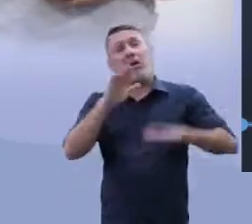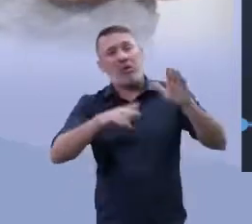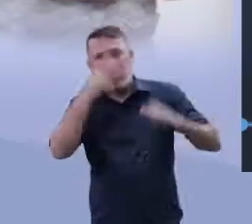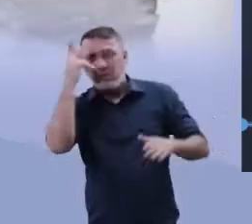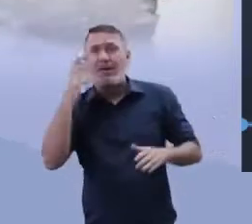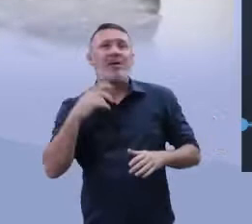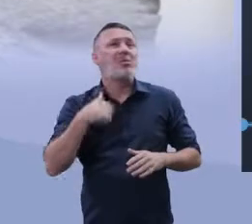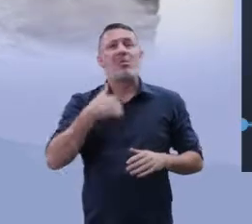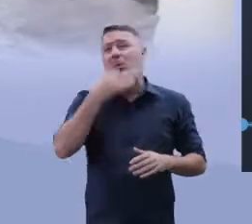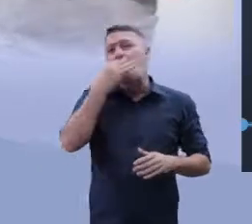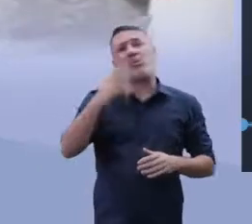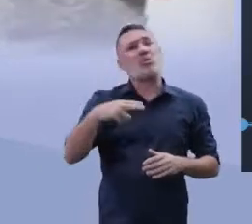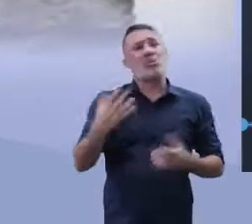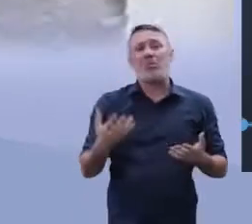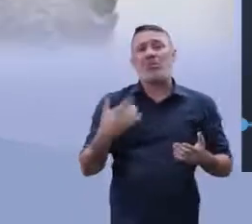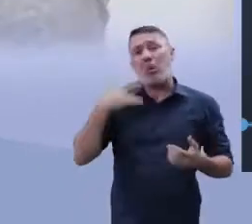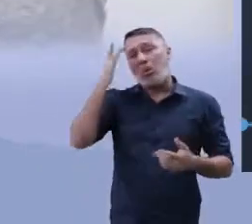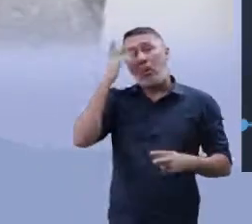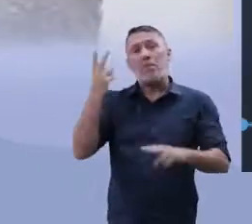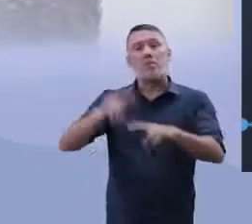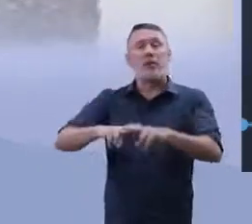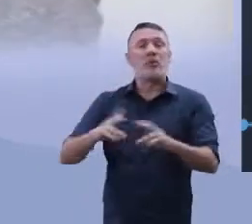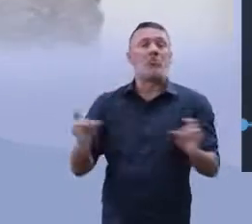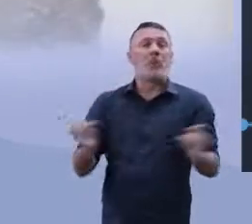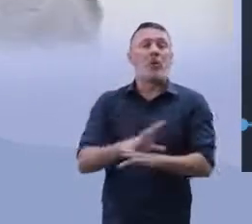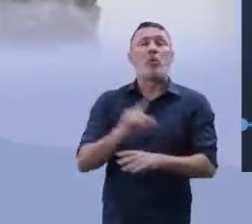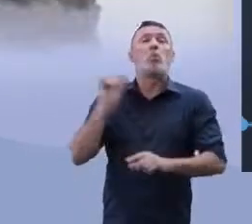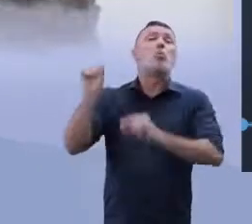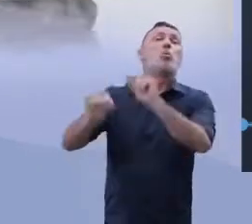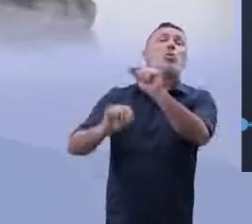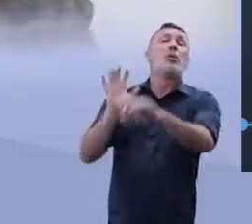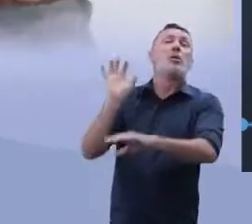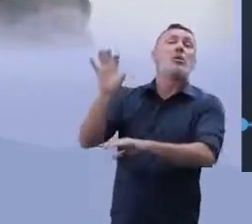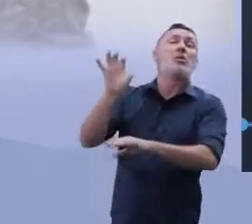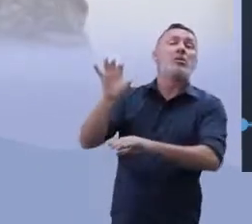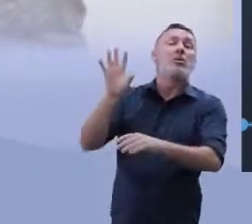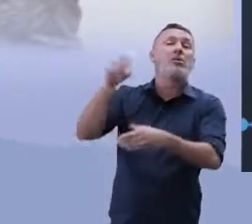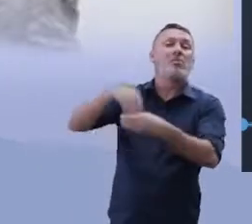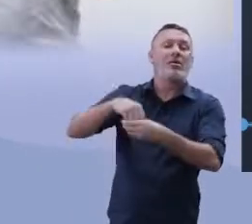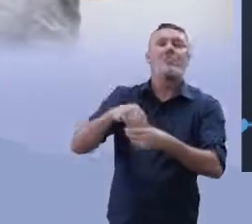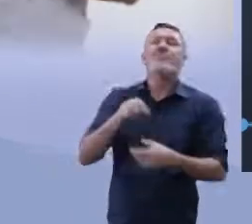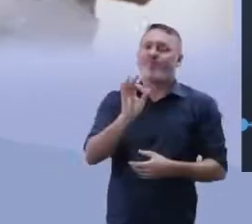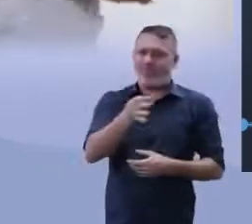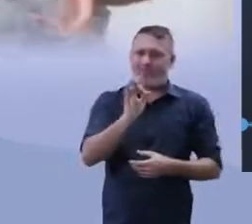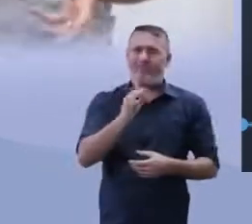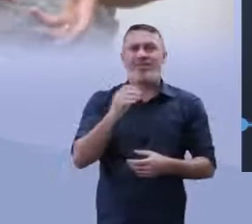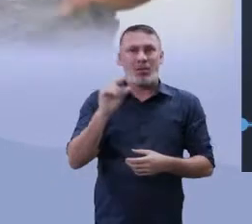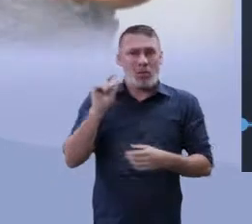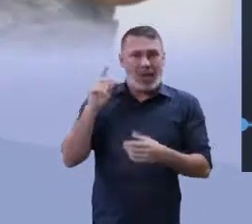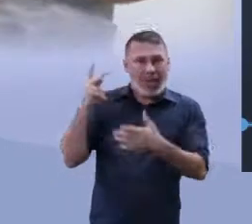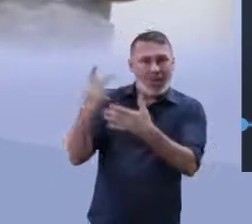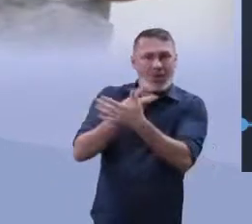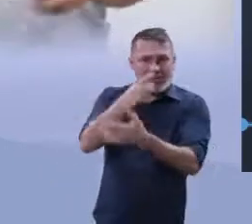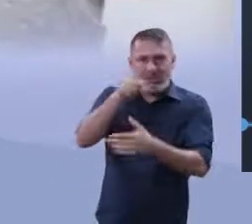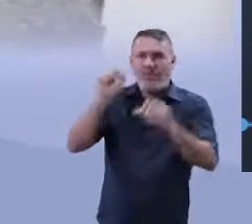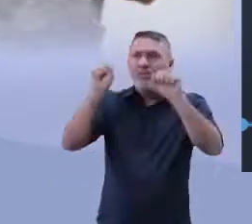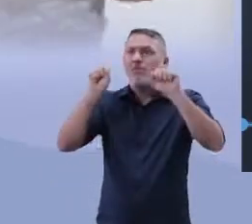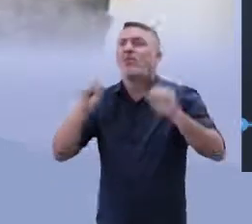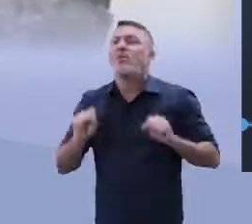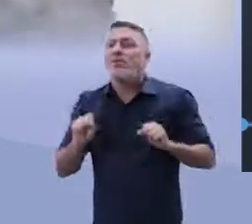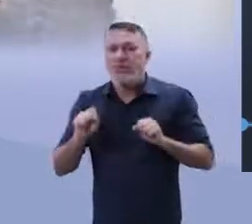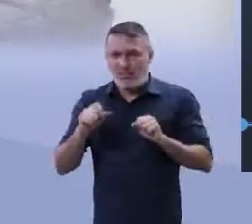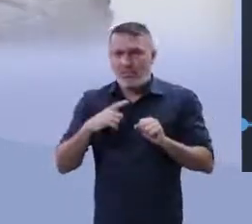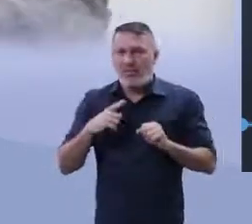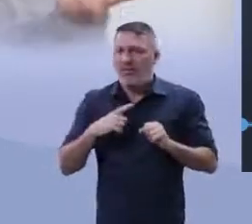isso. Nunca ouvi falar sobre eles. Para mim, prendeu, acabou. Não sei nem o que acontece lá. Opa, se você não sabe o que acontece lá, então são